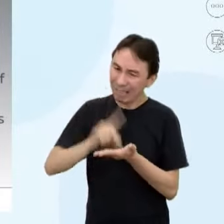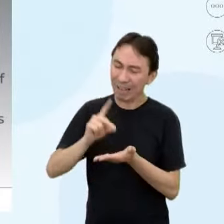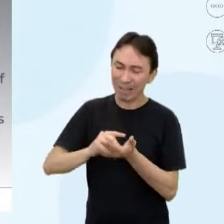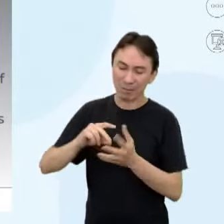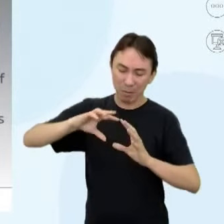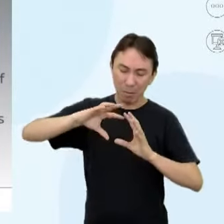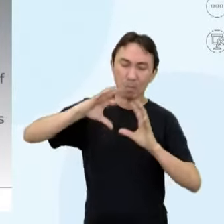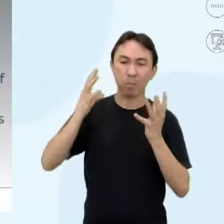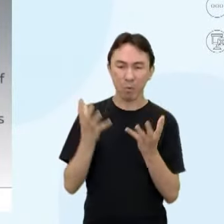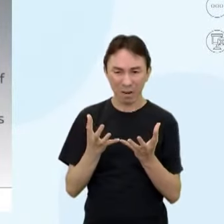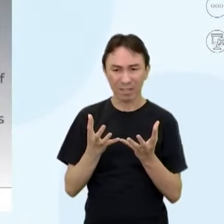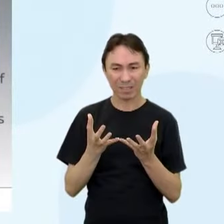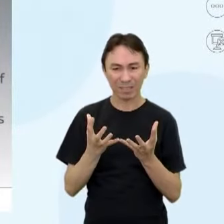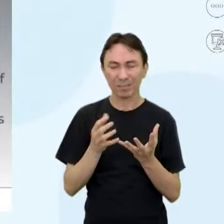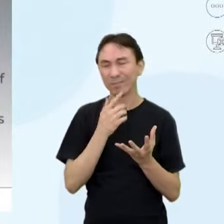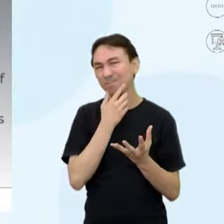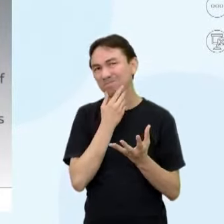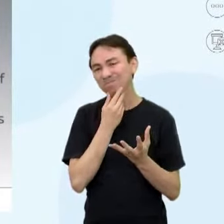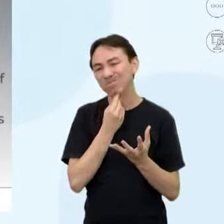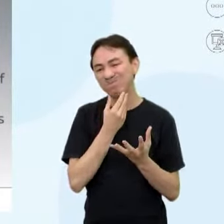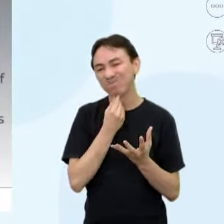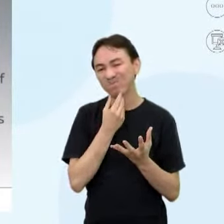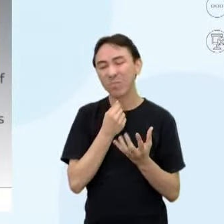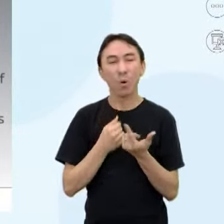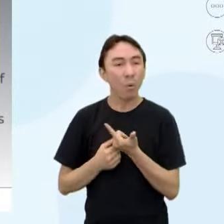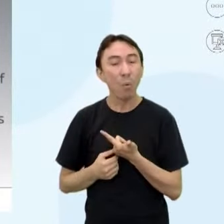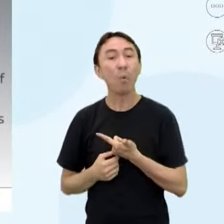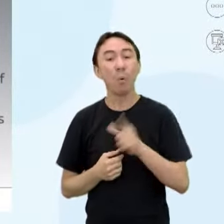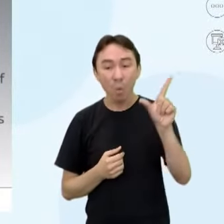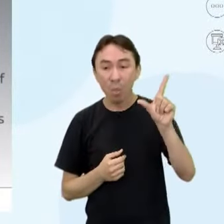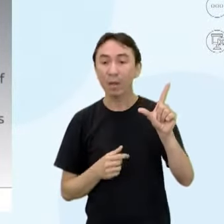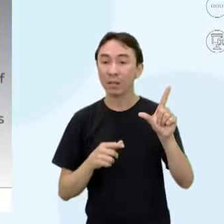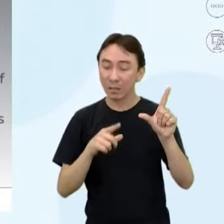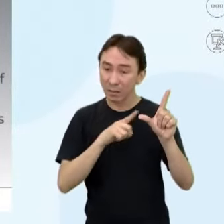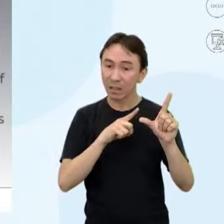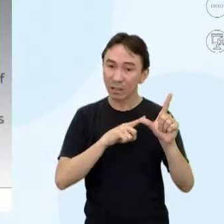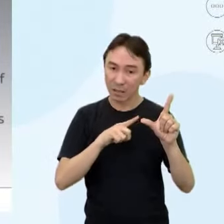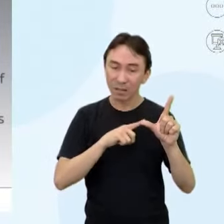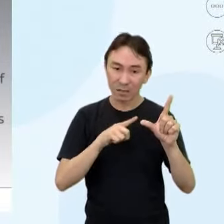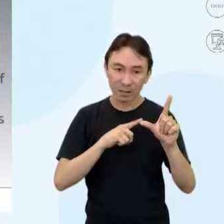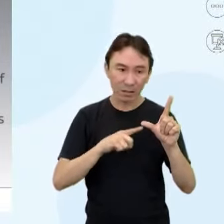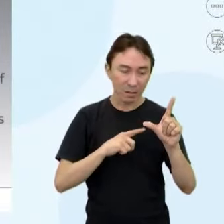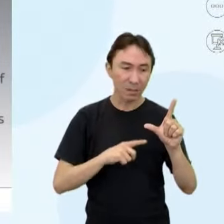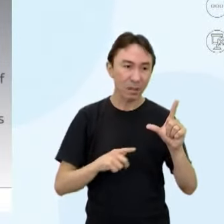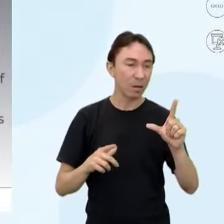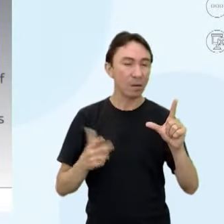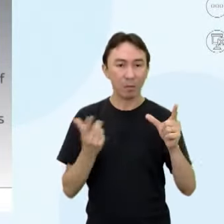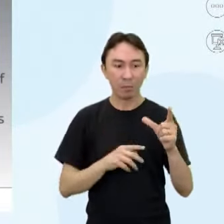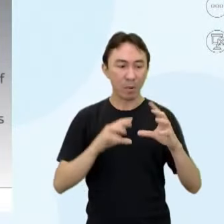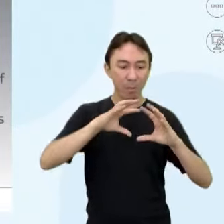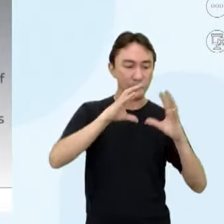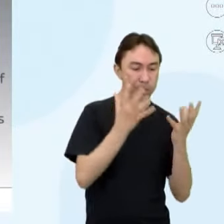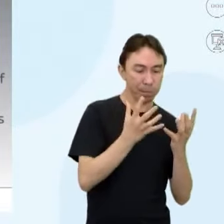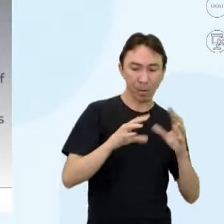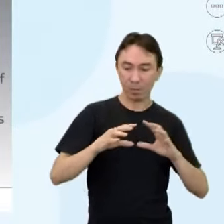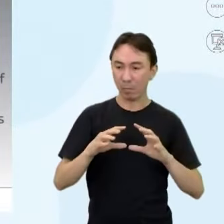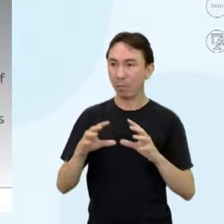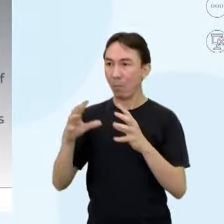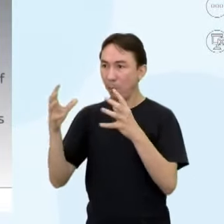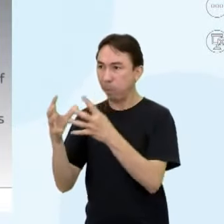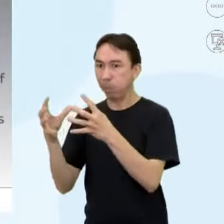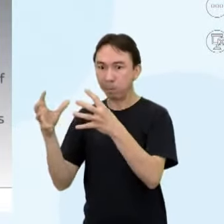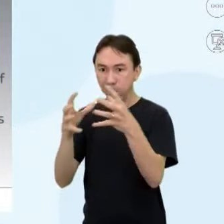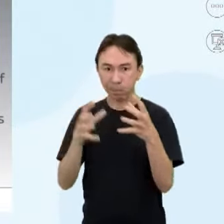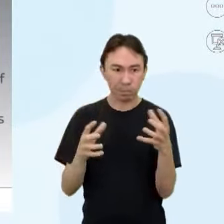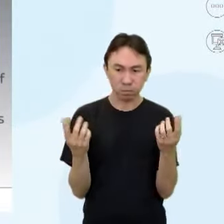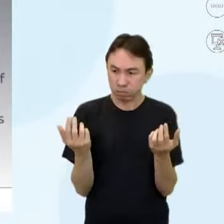que havia muitos outros objetos do tamanho parecido, né, de um tamanho similar,